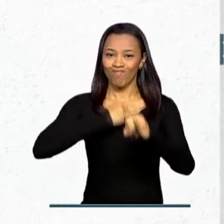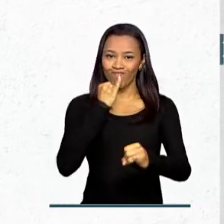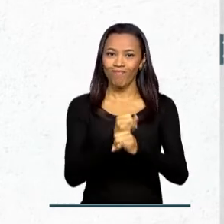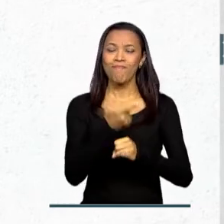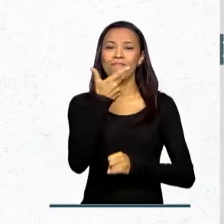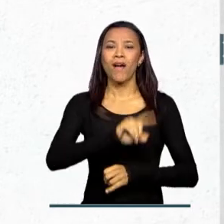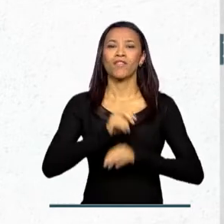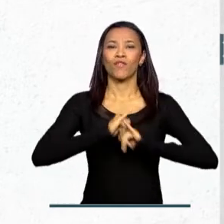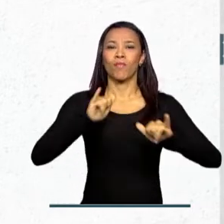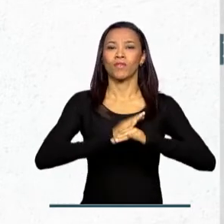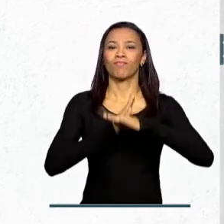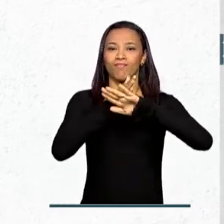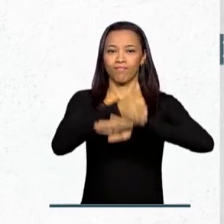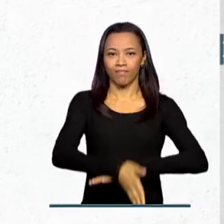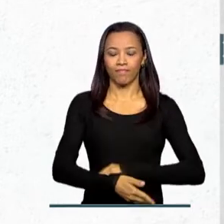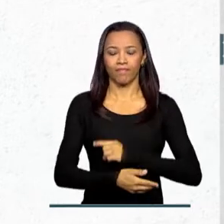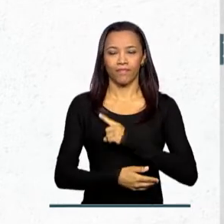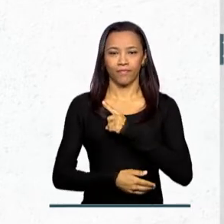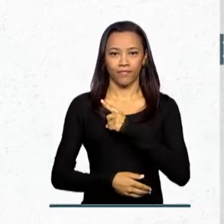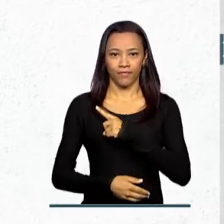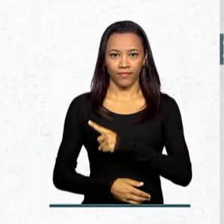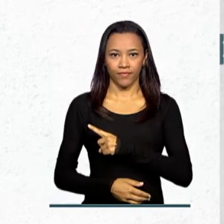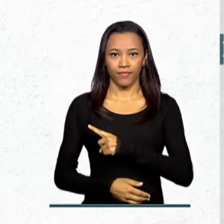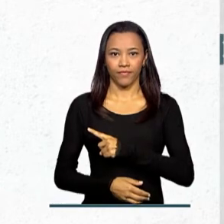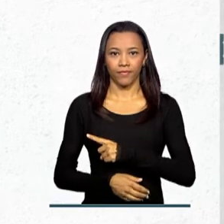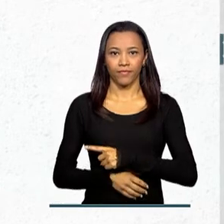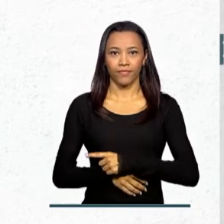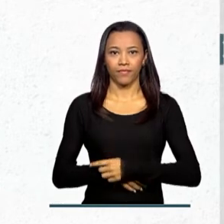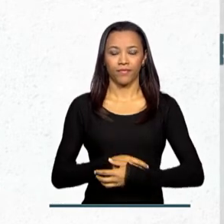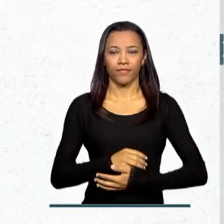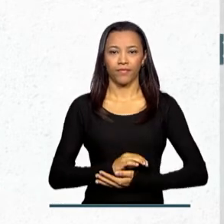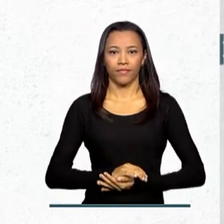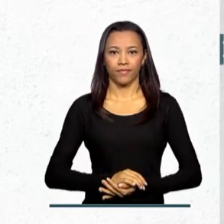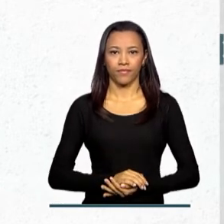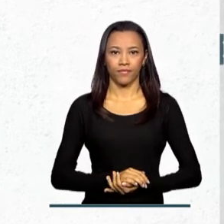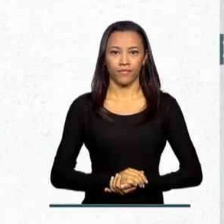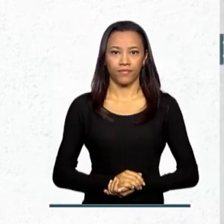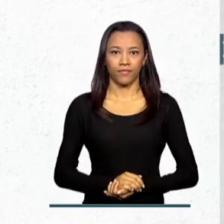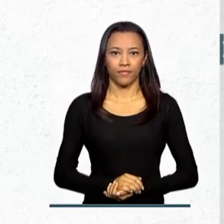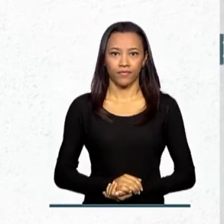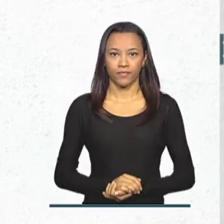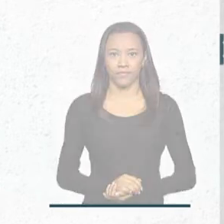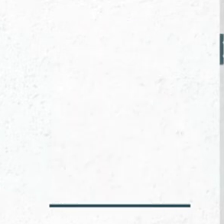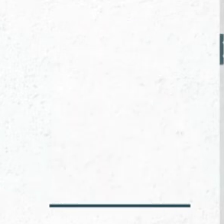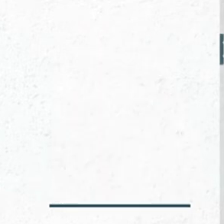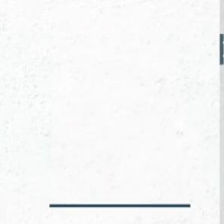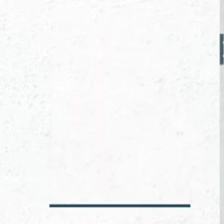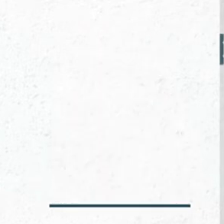Informações em cultura.gov.br.